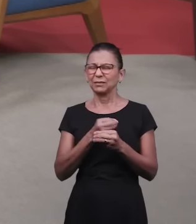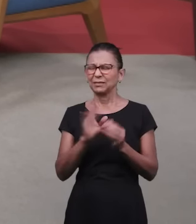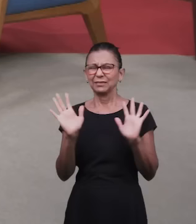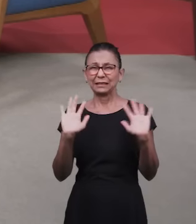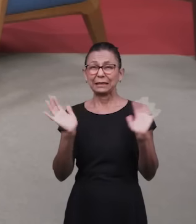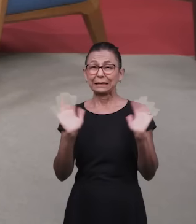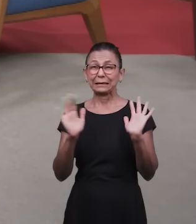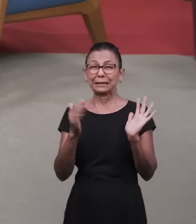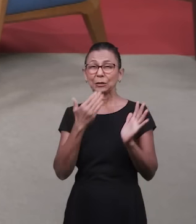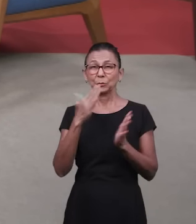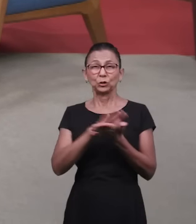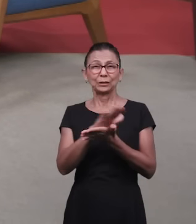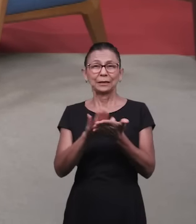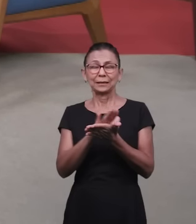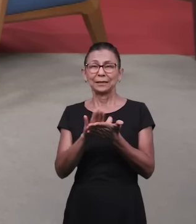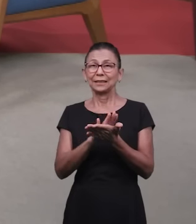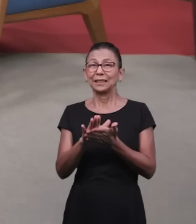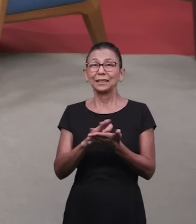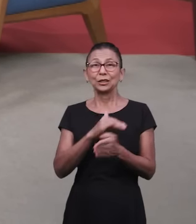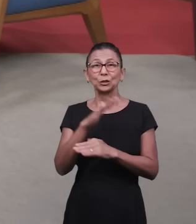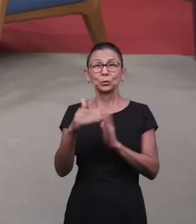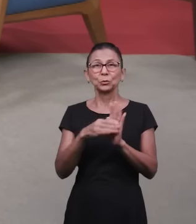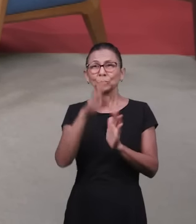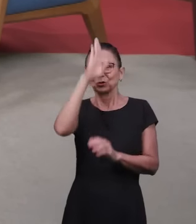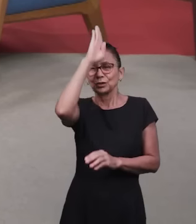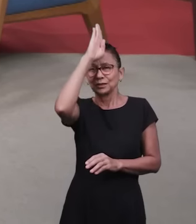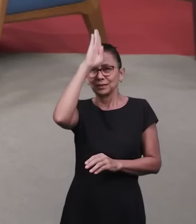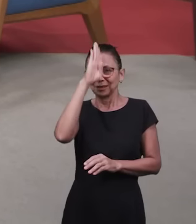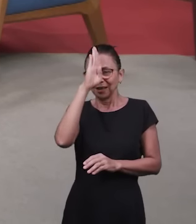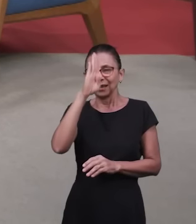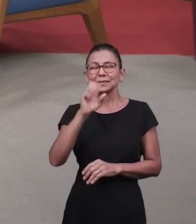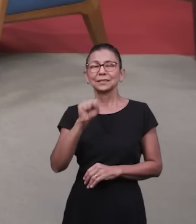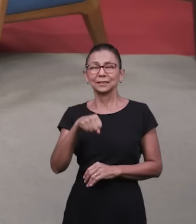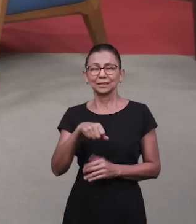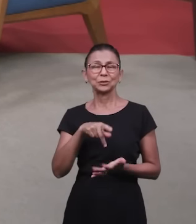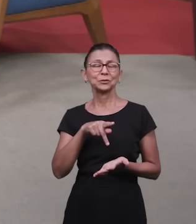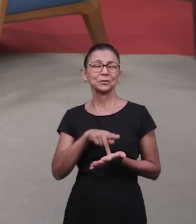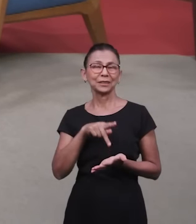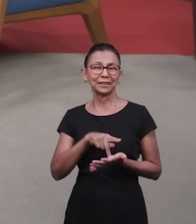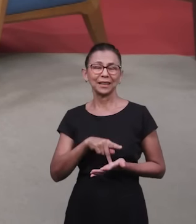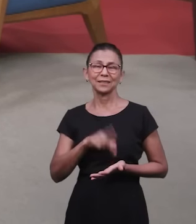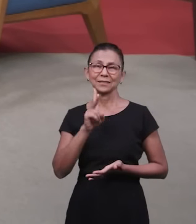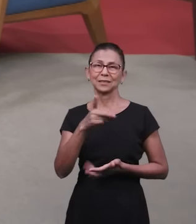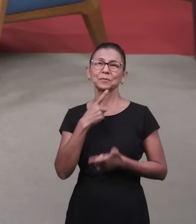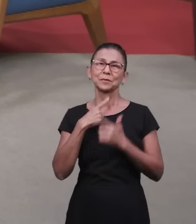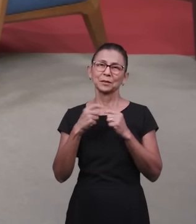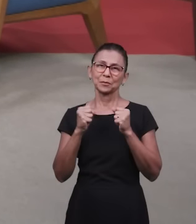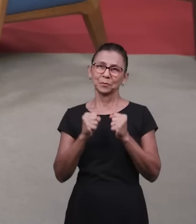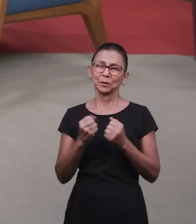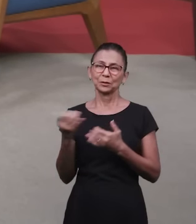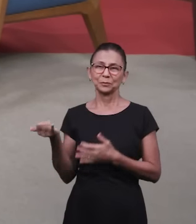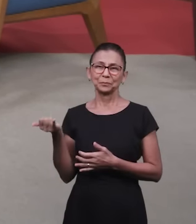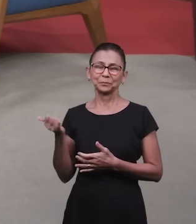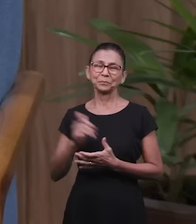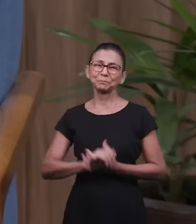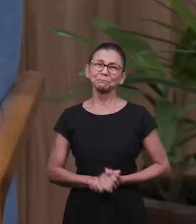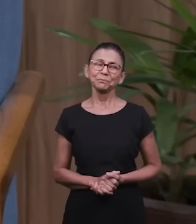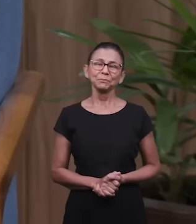financeira, oferta, nada, não vamos pedir nada seu, tá? É tudo de graça mesmo. Ligue sempre que você desejar, tá